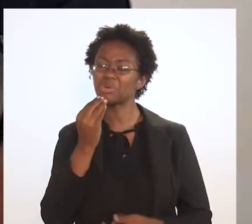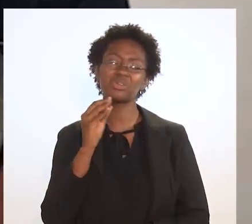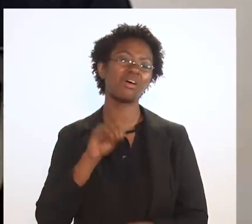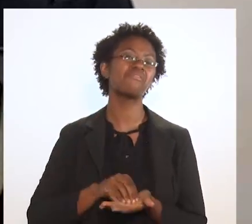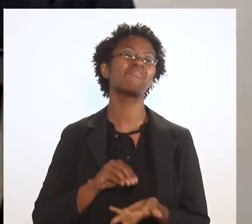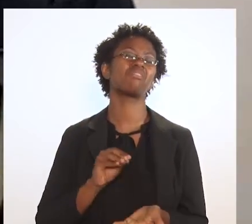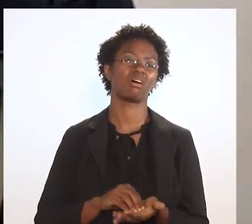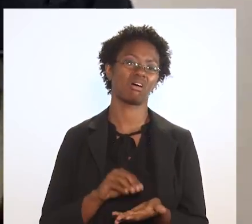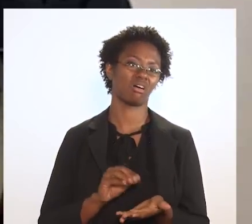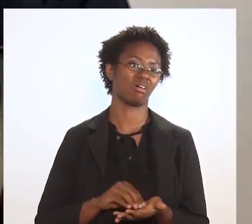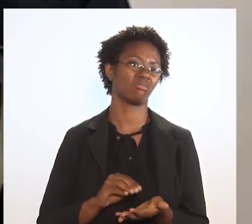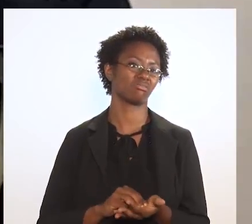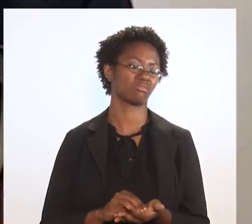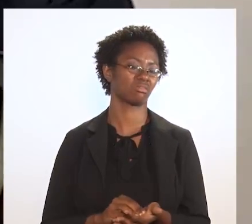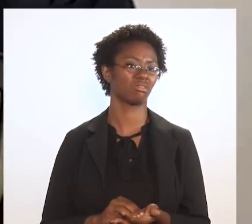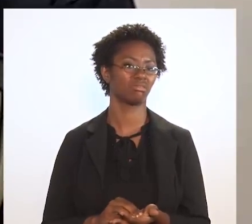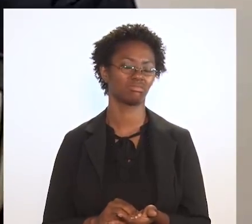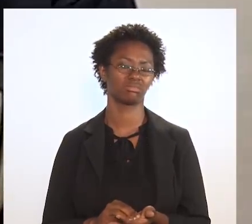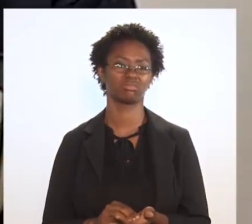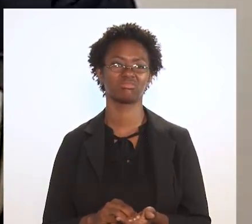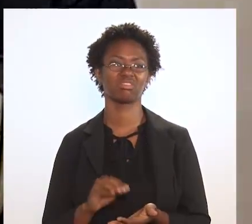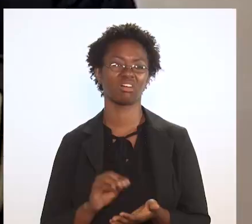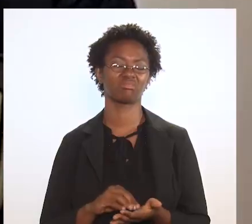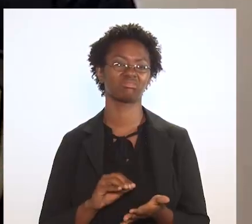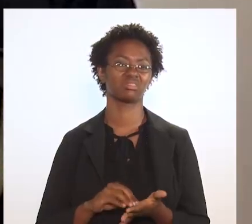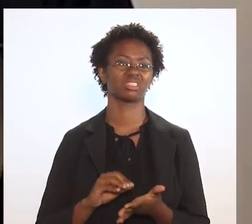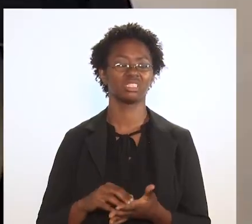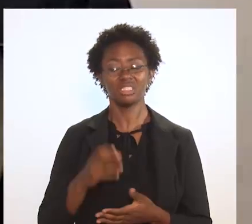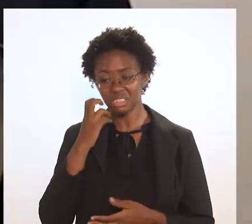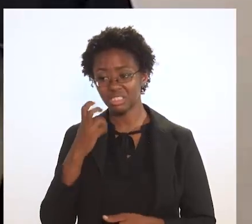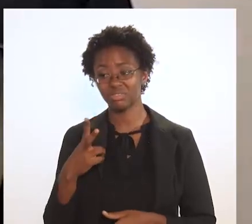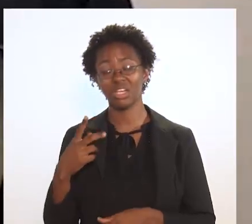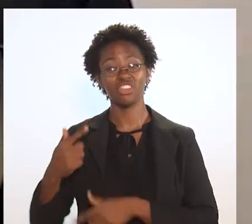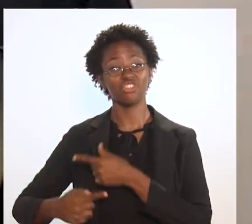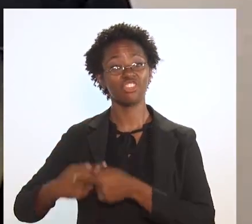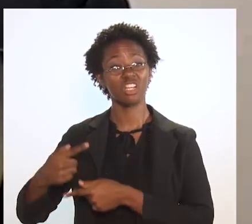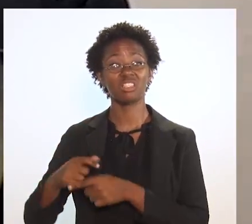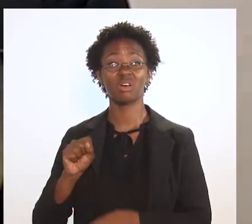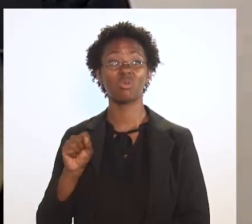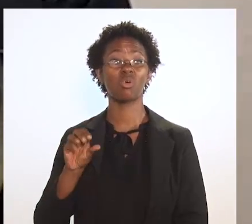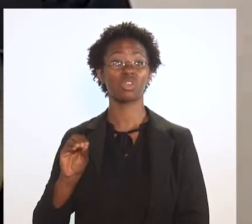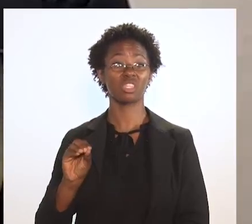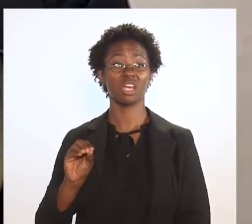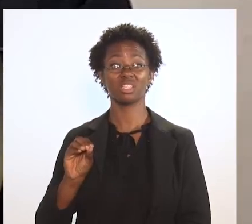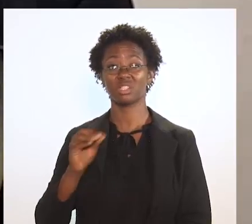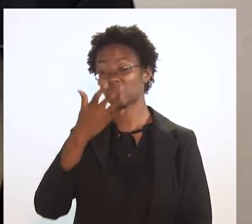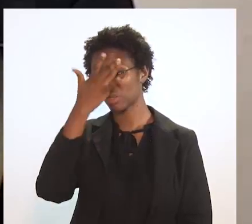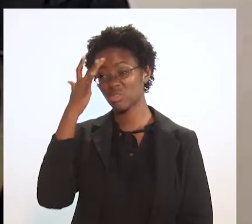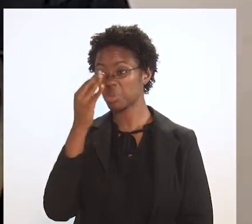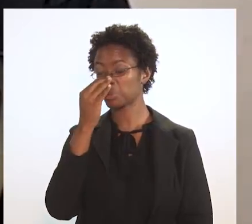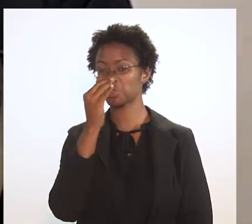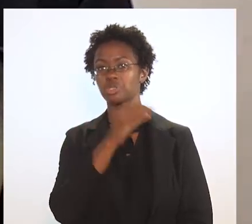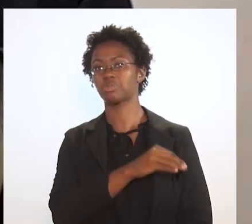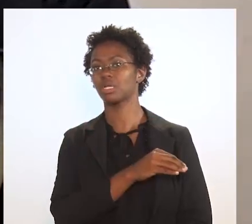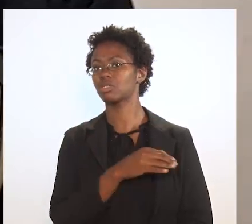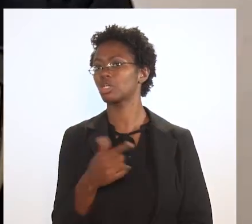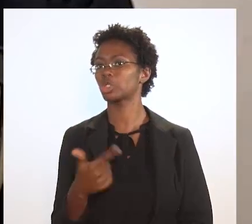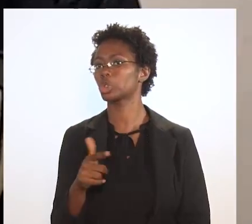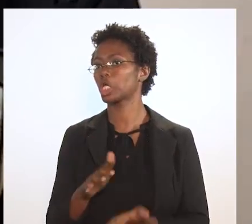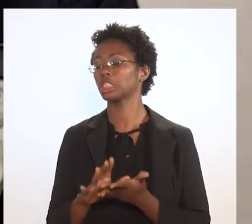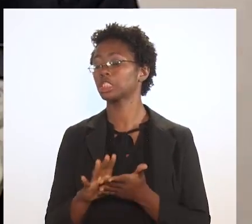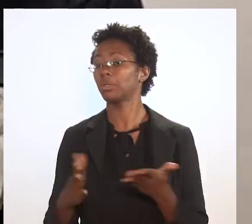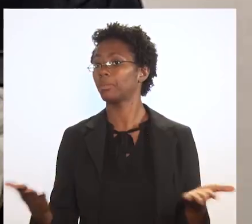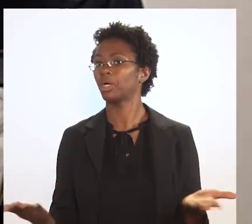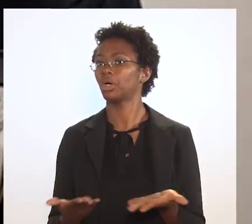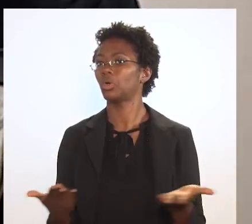falta de oportunidades, né? Falta de oportunidades. Você vê que a geração 80, quase ninguém fala da gente.